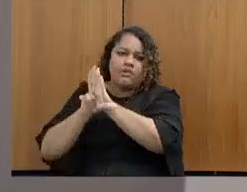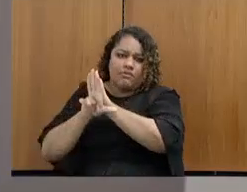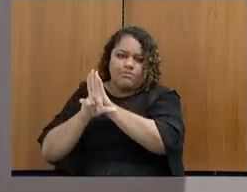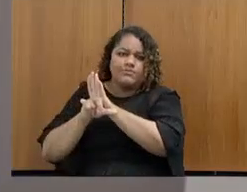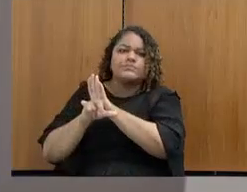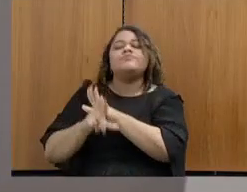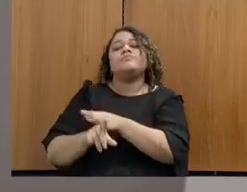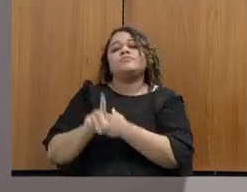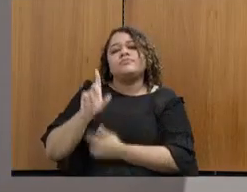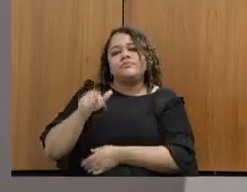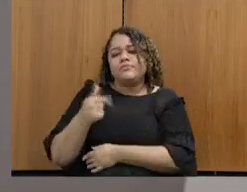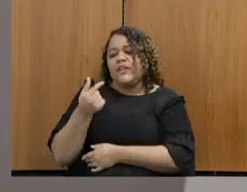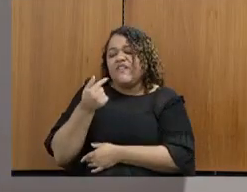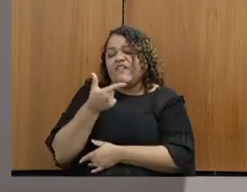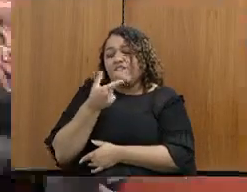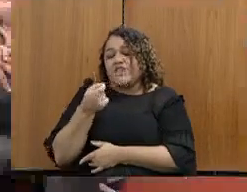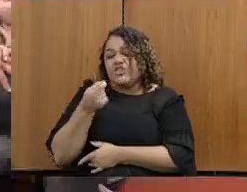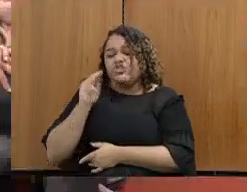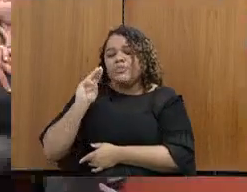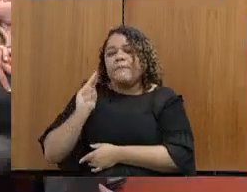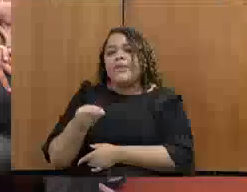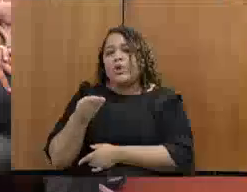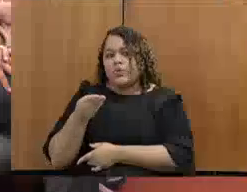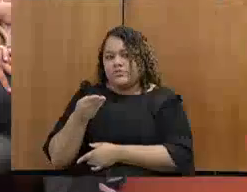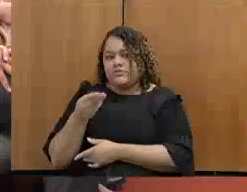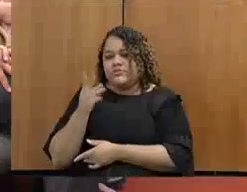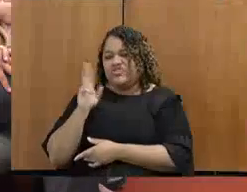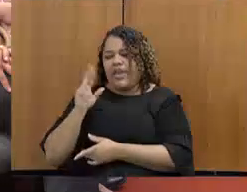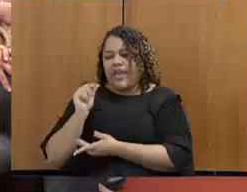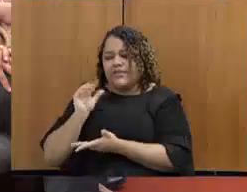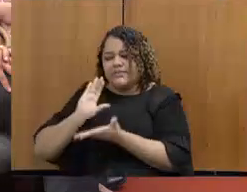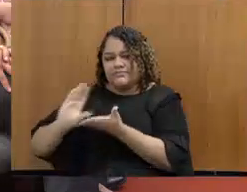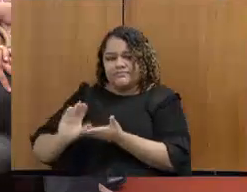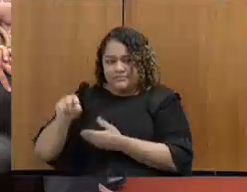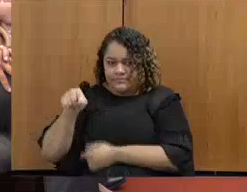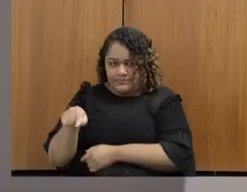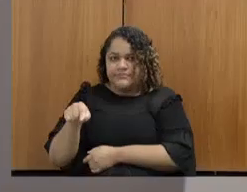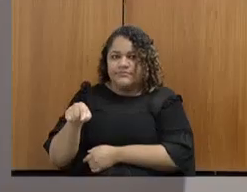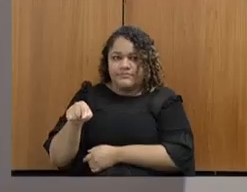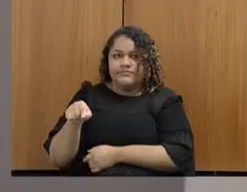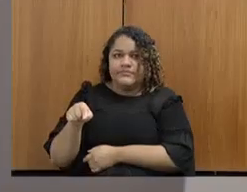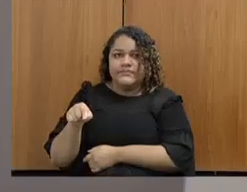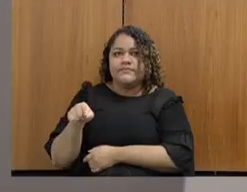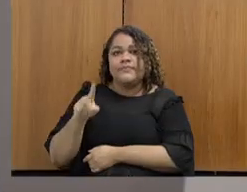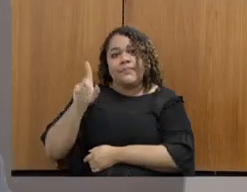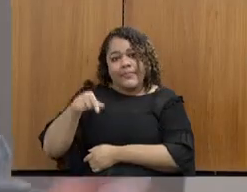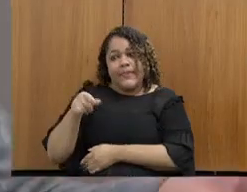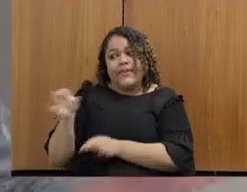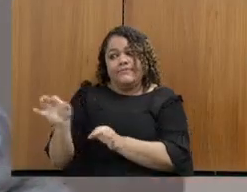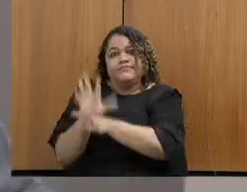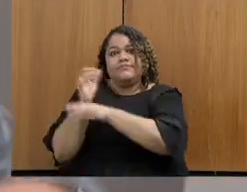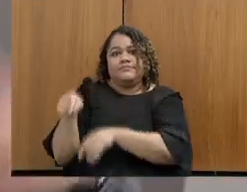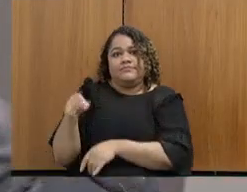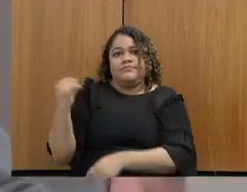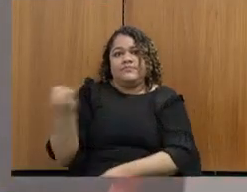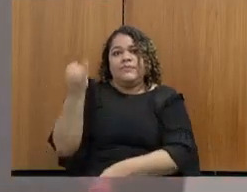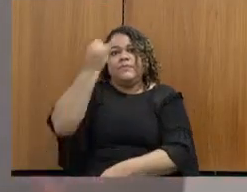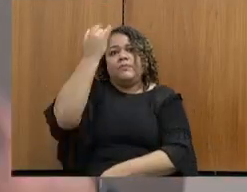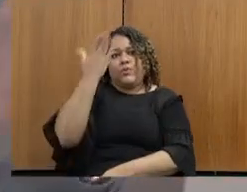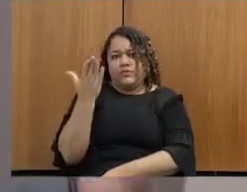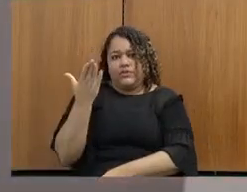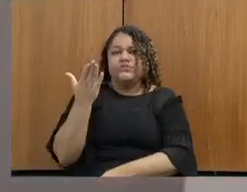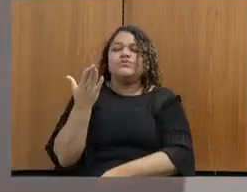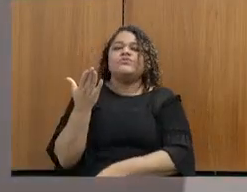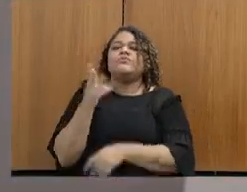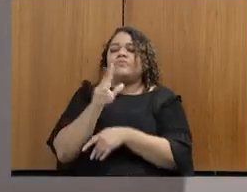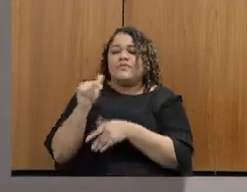Tales de 20 milhões de reais então é uma entrega extremamente importante que ainda vai ocorrer